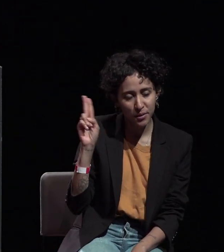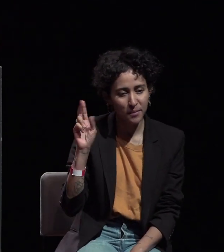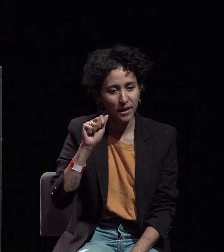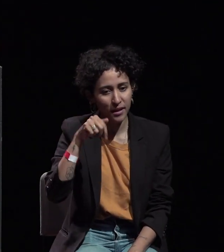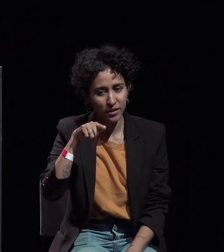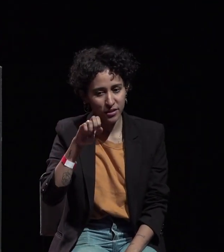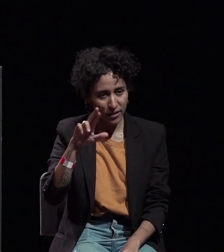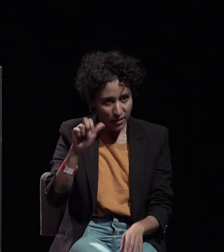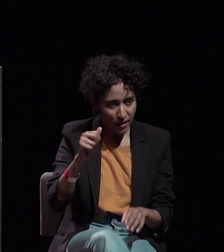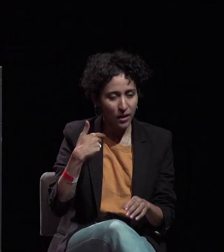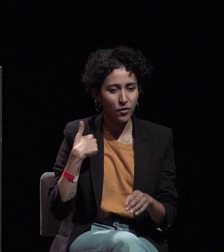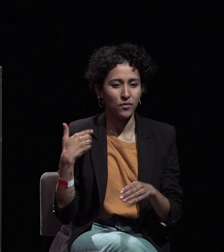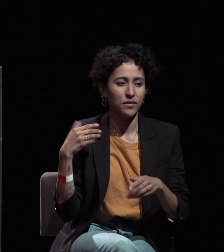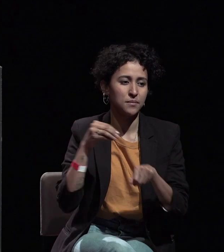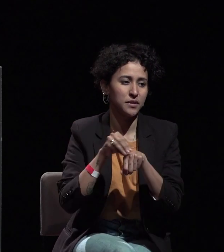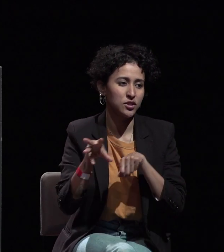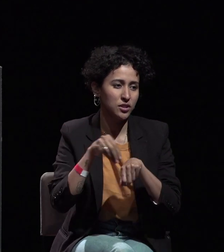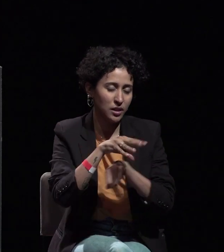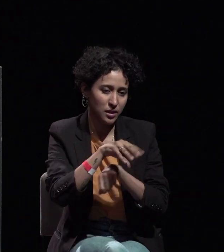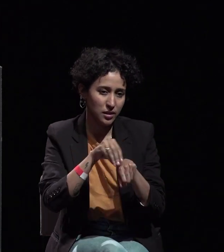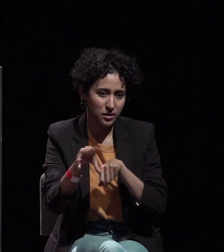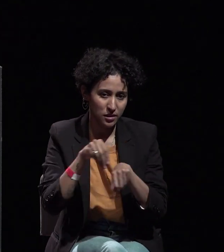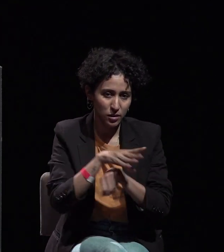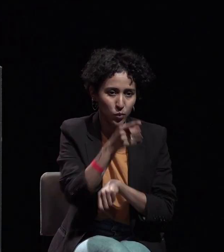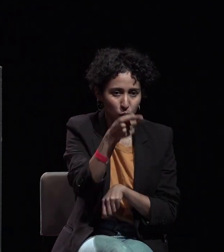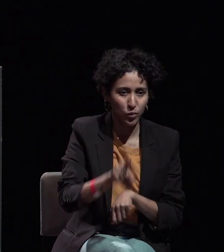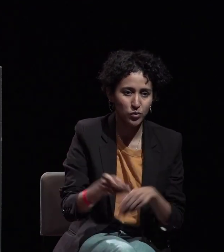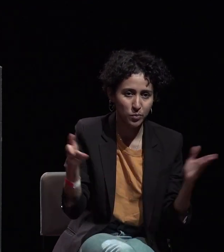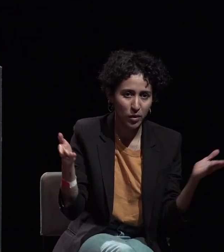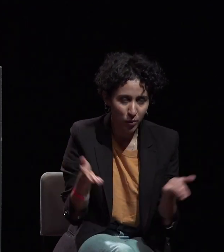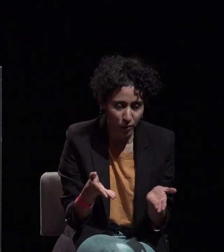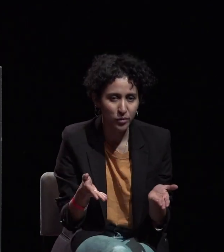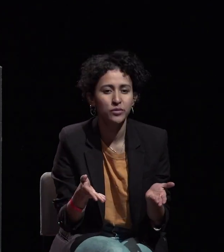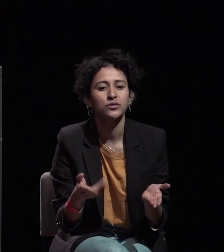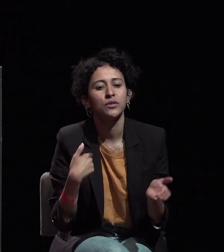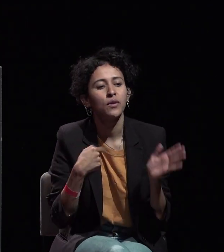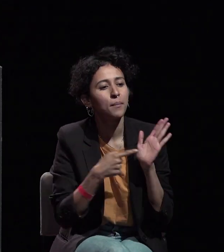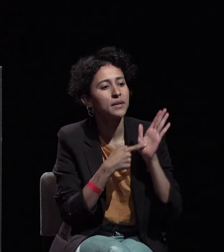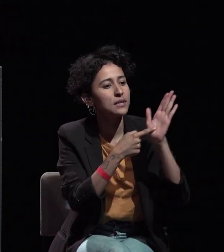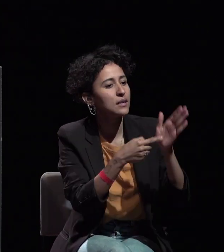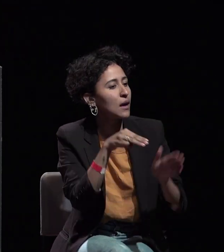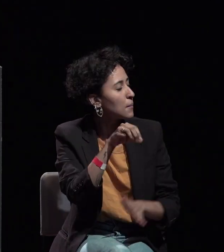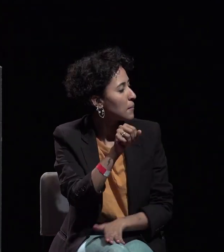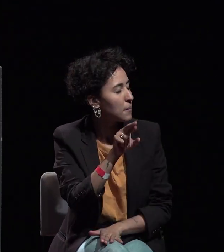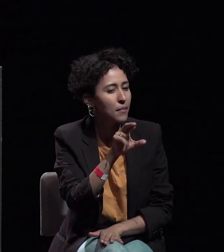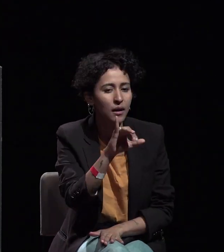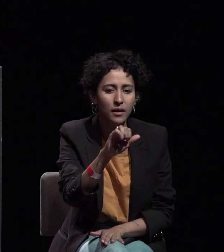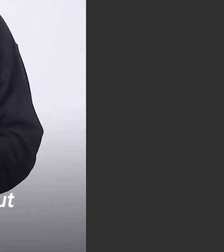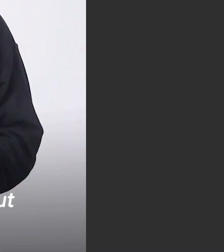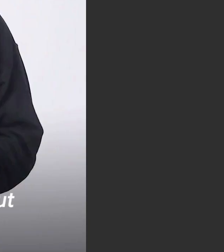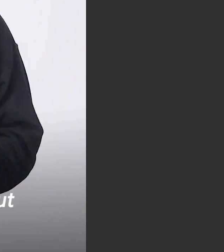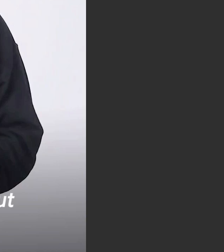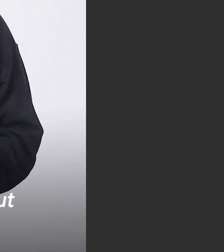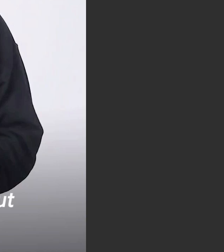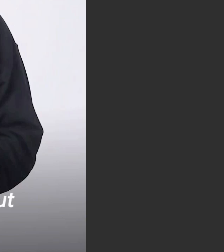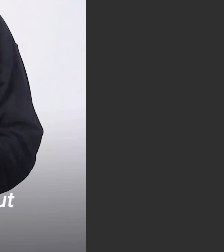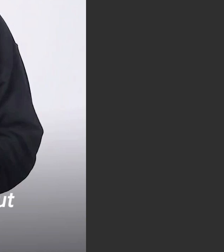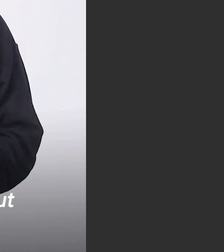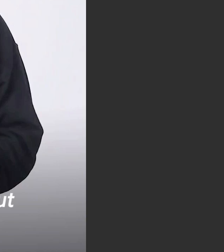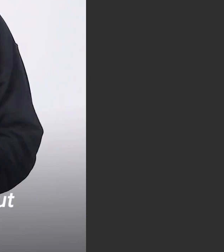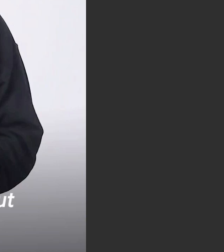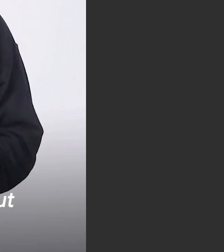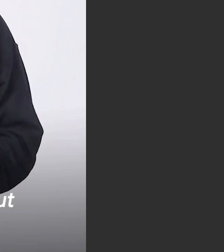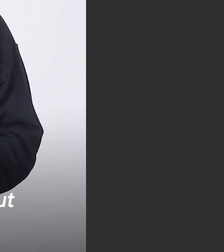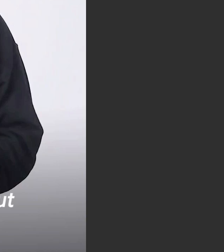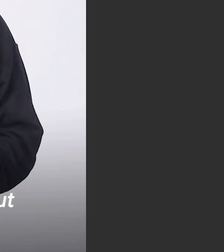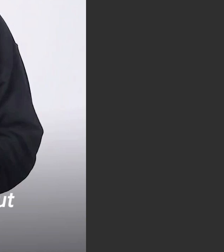comunicação do dia. Eu gostaria de apresentar a Mar Safor. Ela é artista, organizadora e